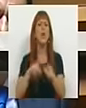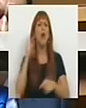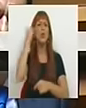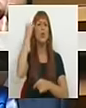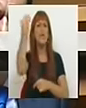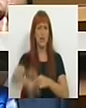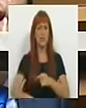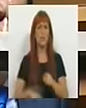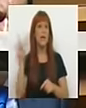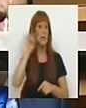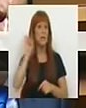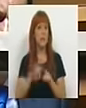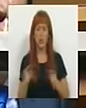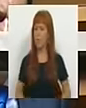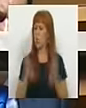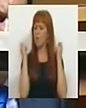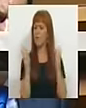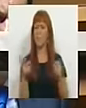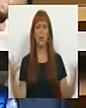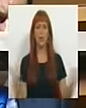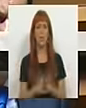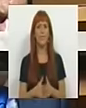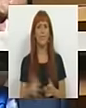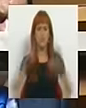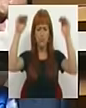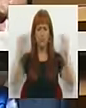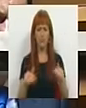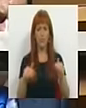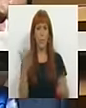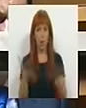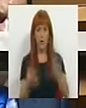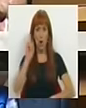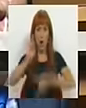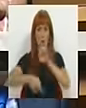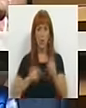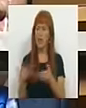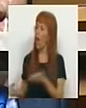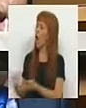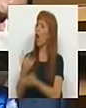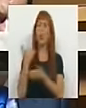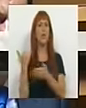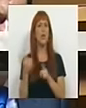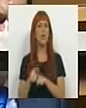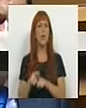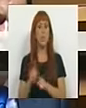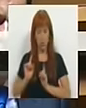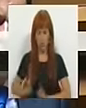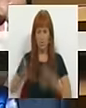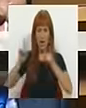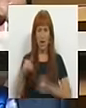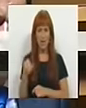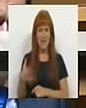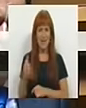turismo, e sobretudo o investimento, que caiu face àquilo que foi a recuperação iniciada